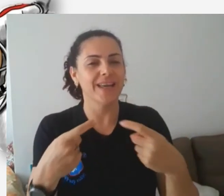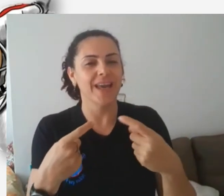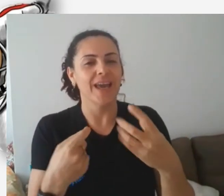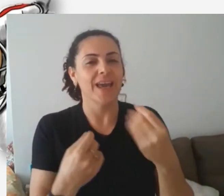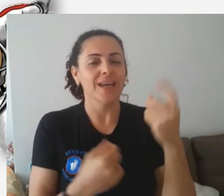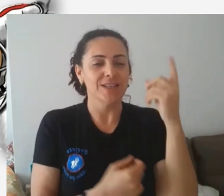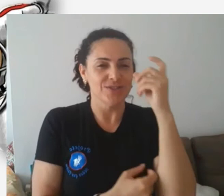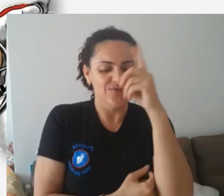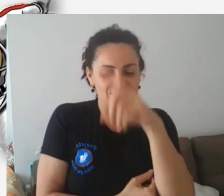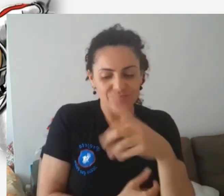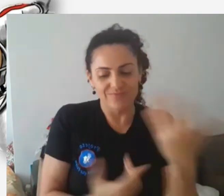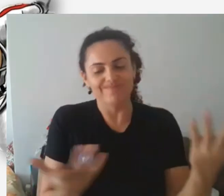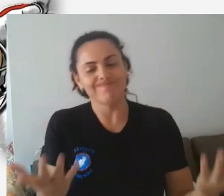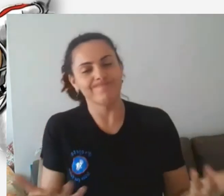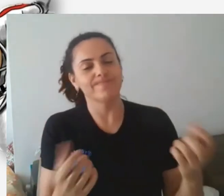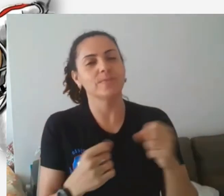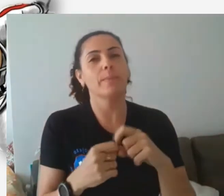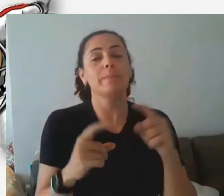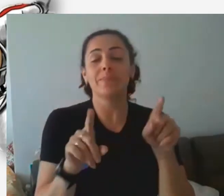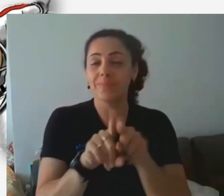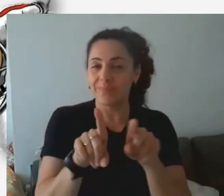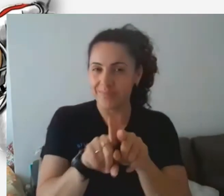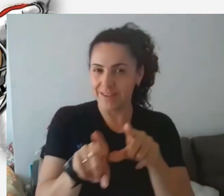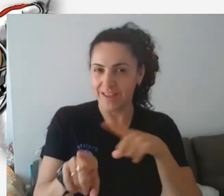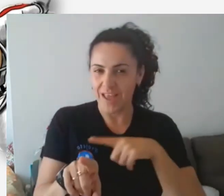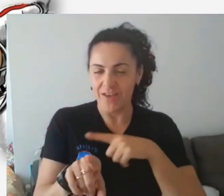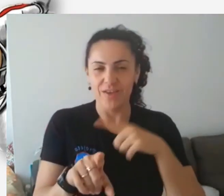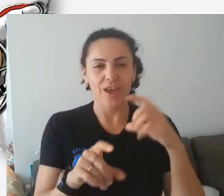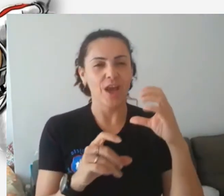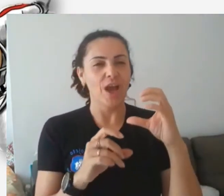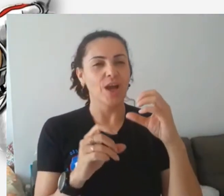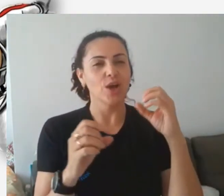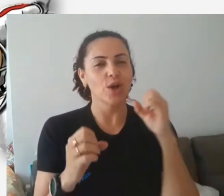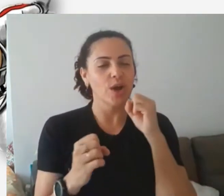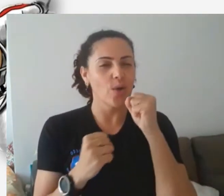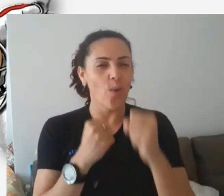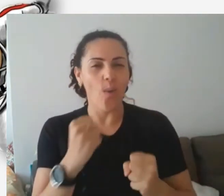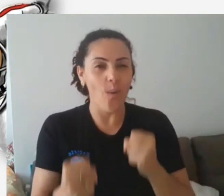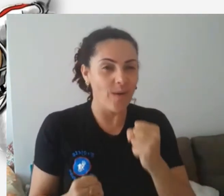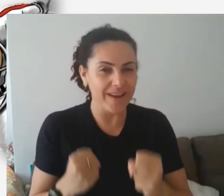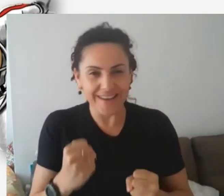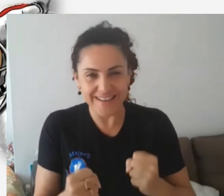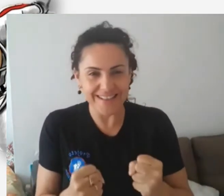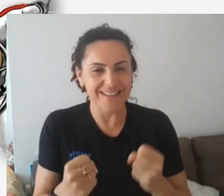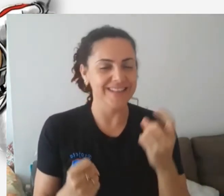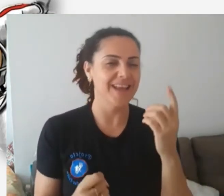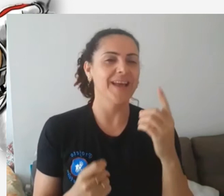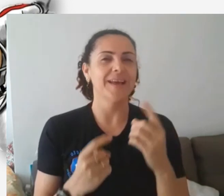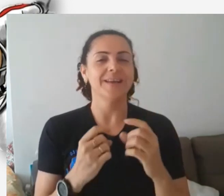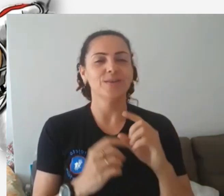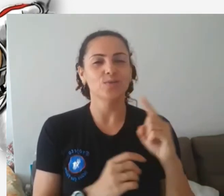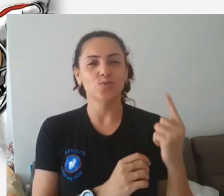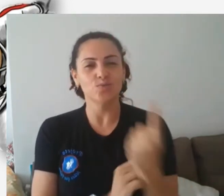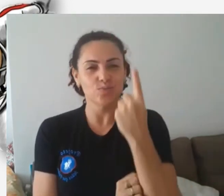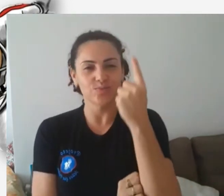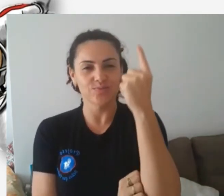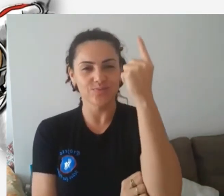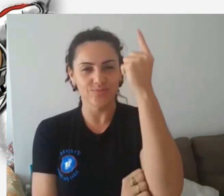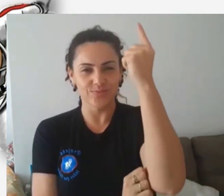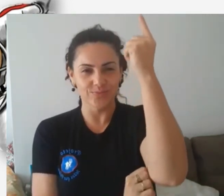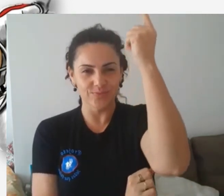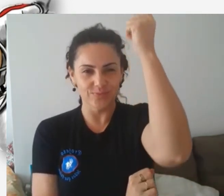corrida espacial, sobre a corrida armamentista. A corrida espacial nada mais era do que uma corrida, né, a partir de